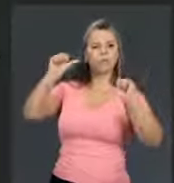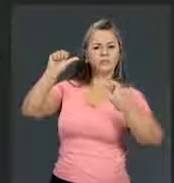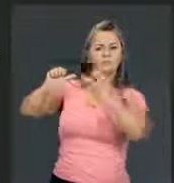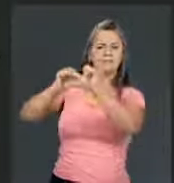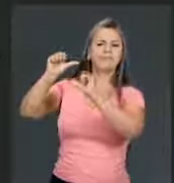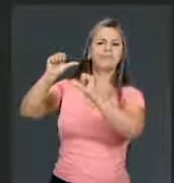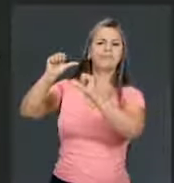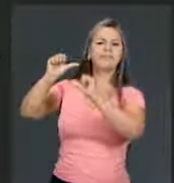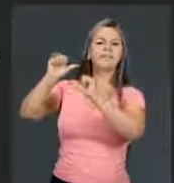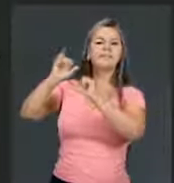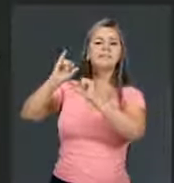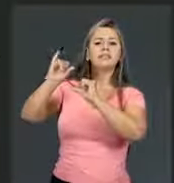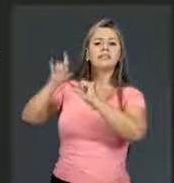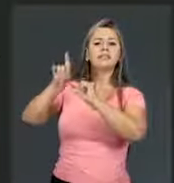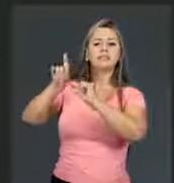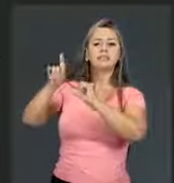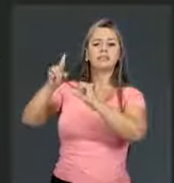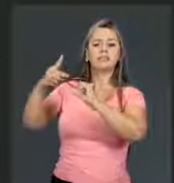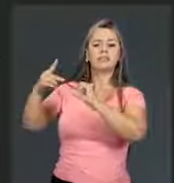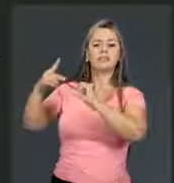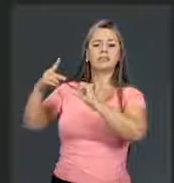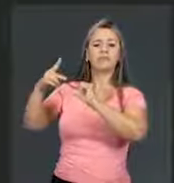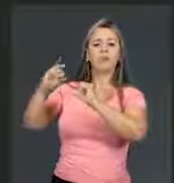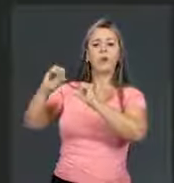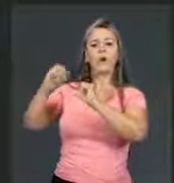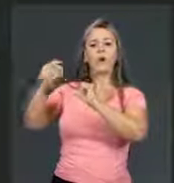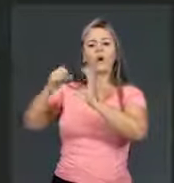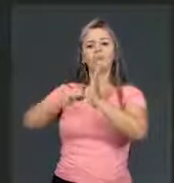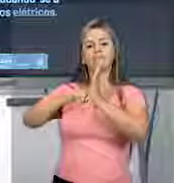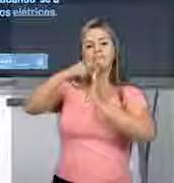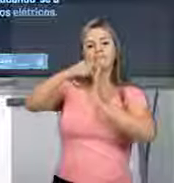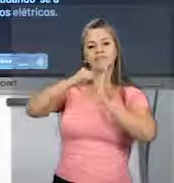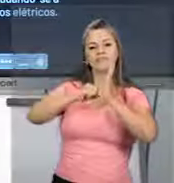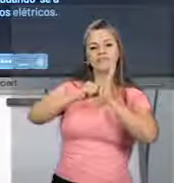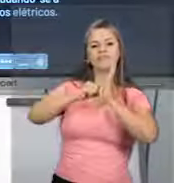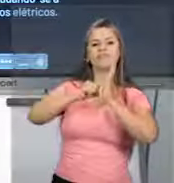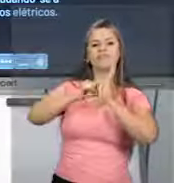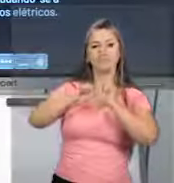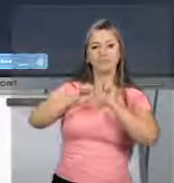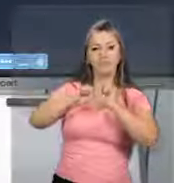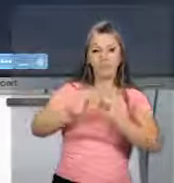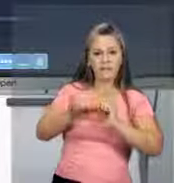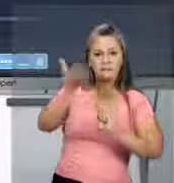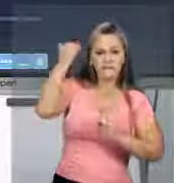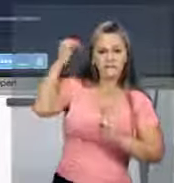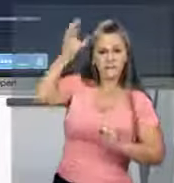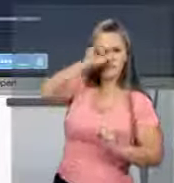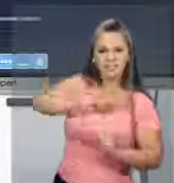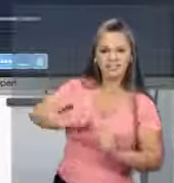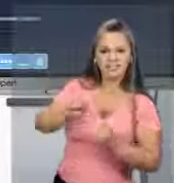mudando-se a DDP da fonte ou os dispositivos elétricos. Vamos lá?